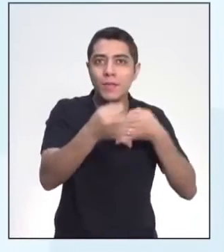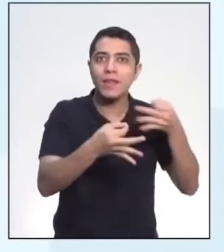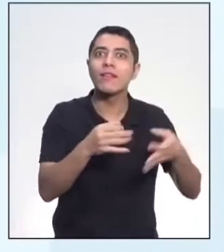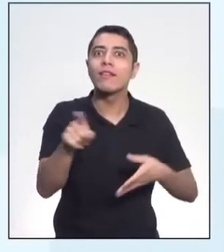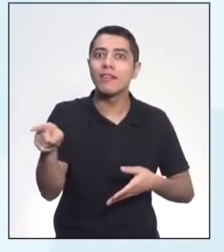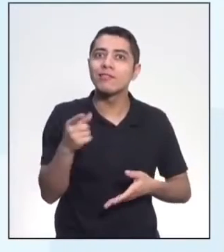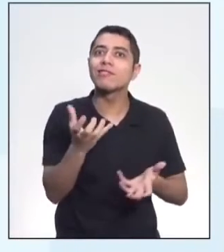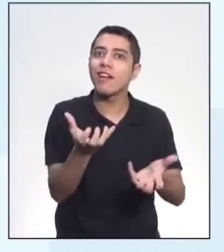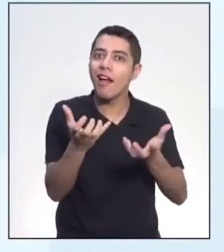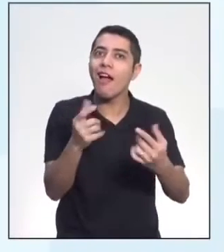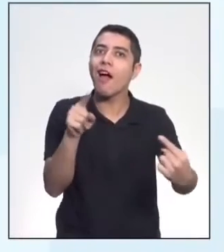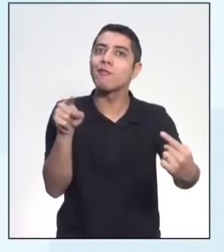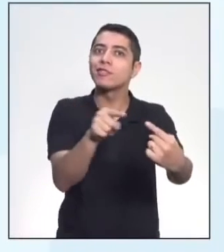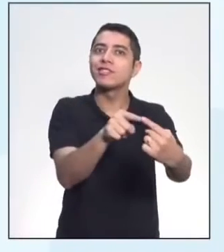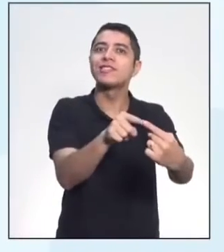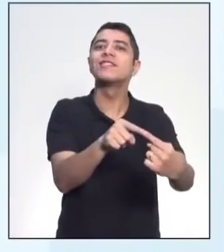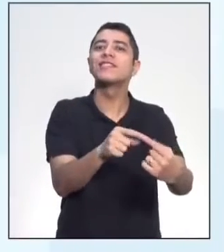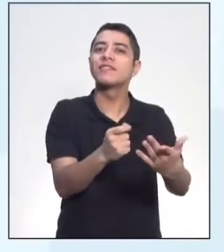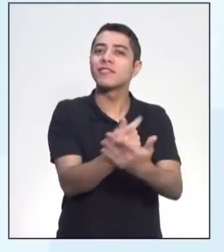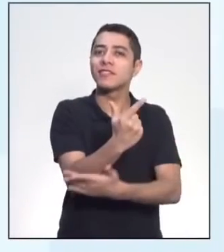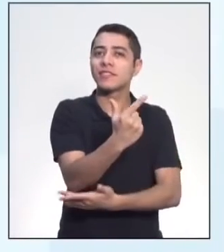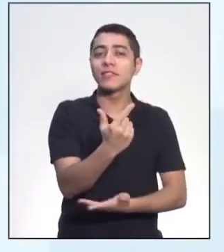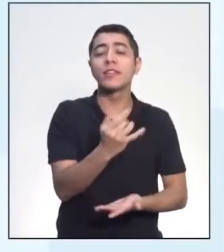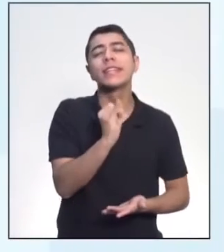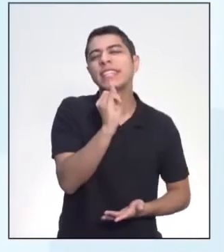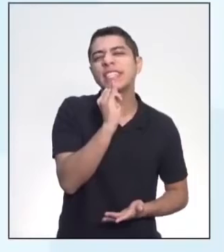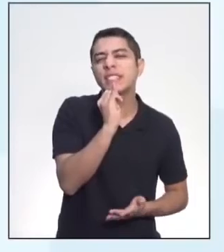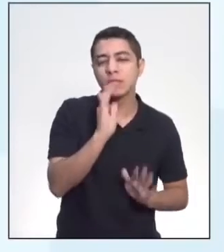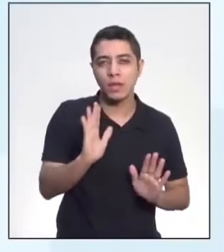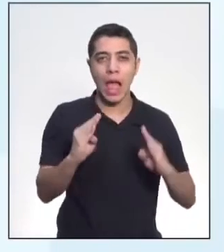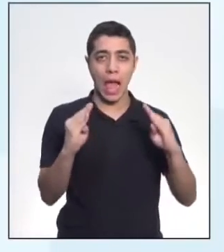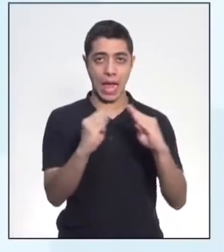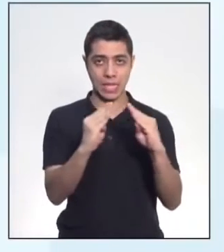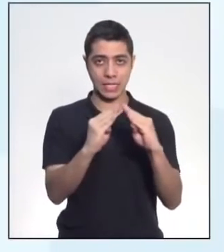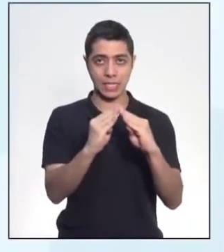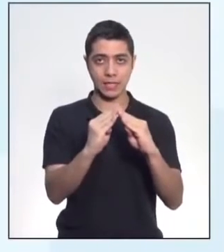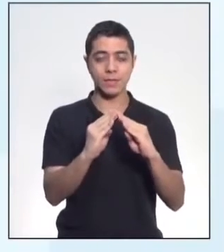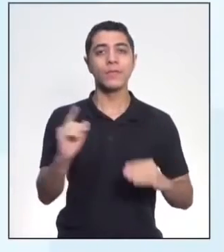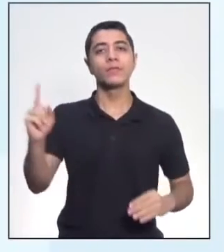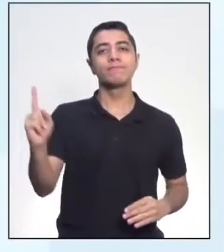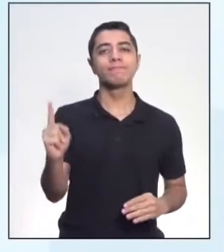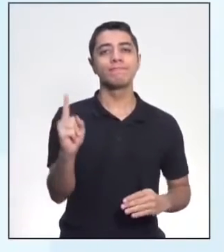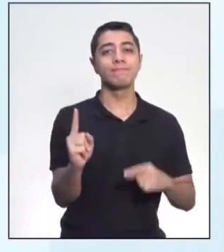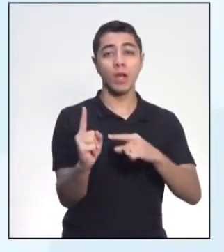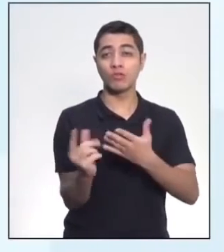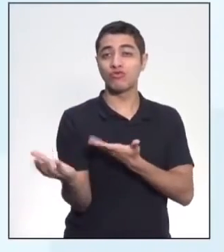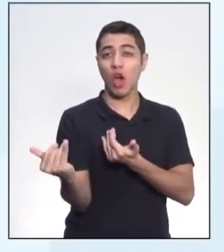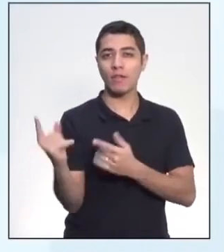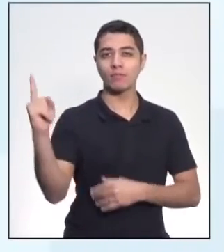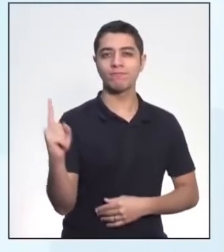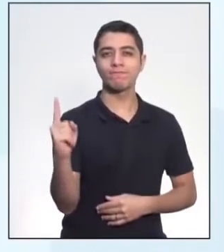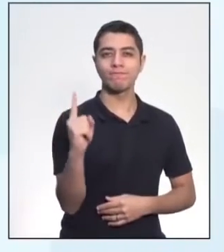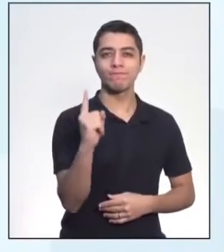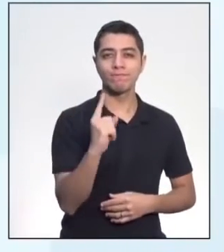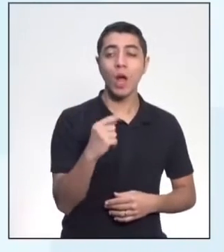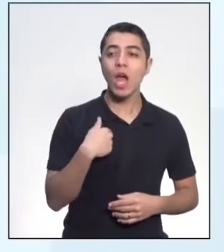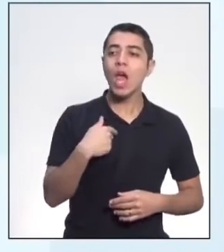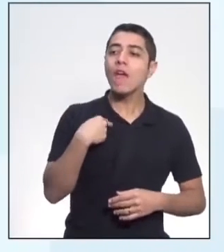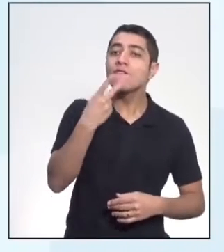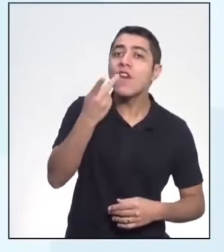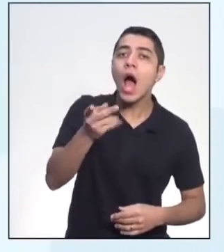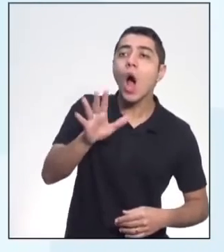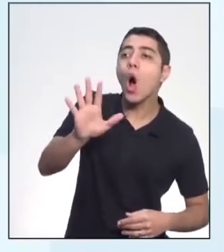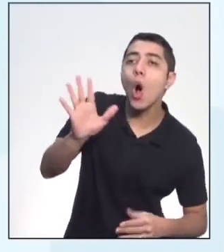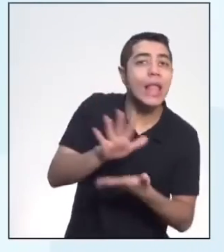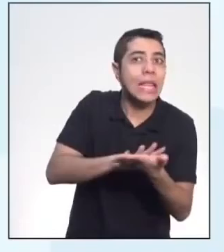por exemplo, um adolescente entra em casa, não cumprimenta ninguém, vai para o quarto. Tudo isso